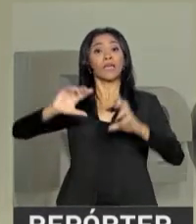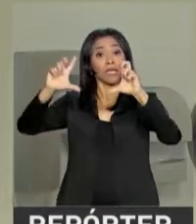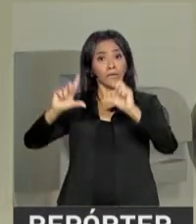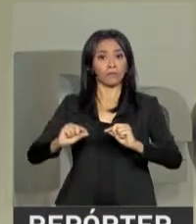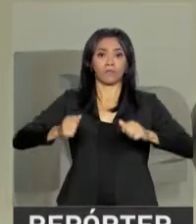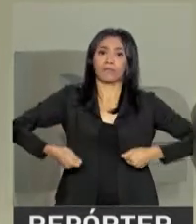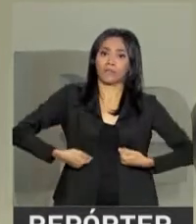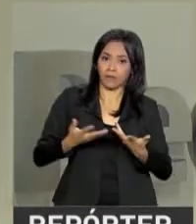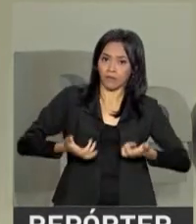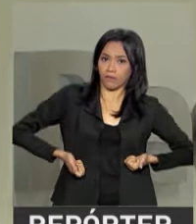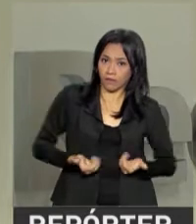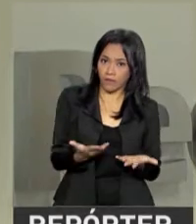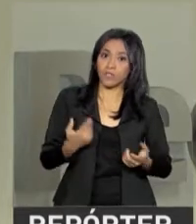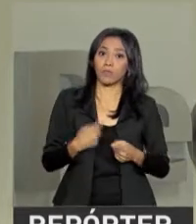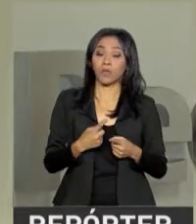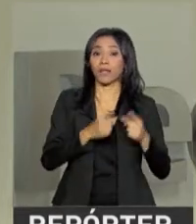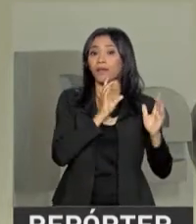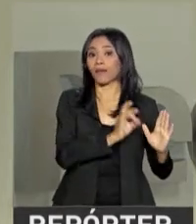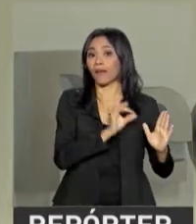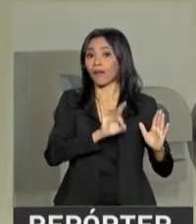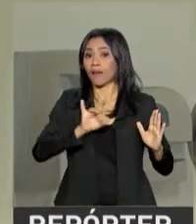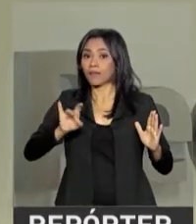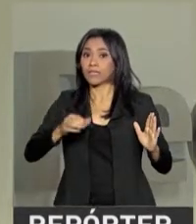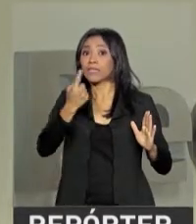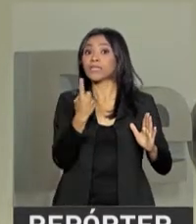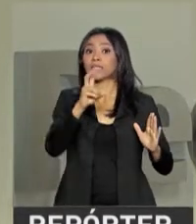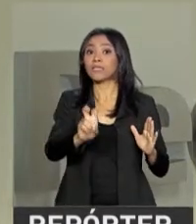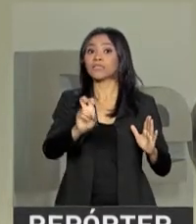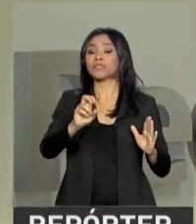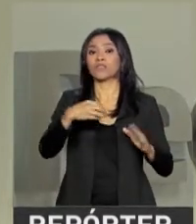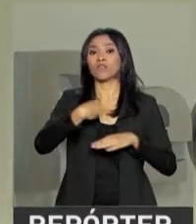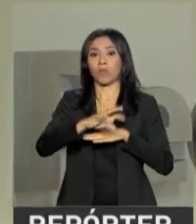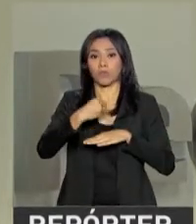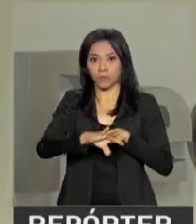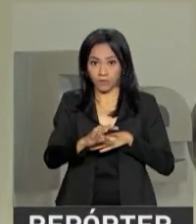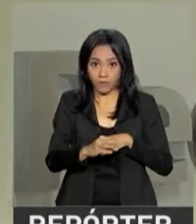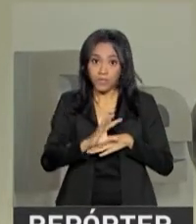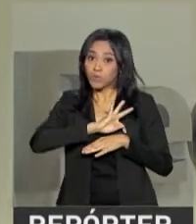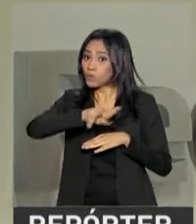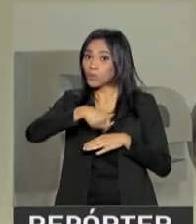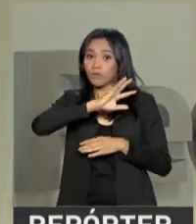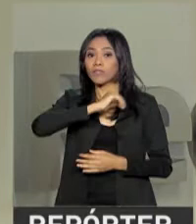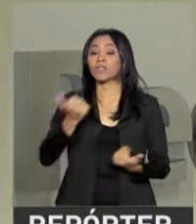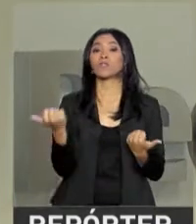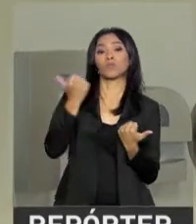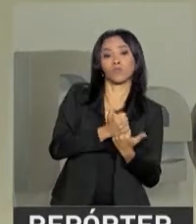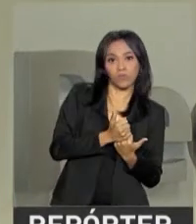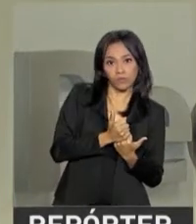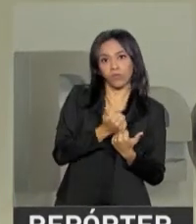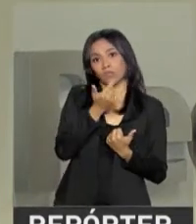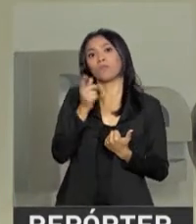a transmitir periodicamente 15 informações para os órgãos de controle isso tudo vai ser substituído gradualmente pelo